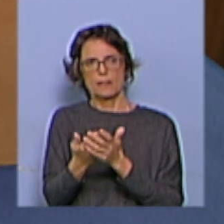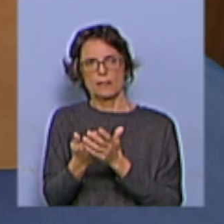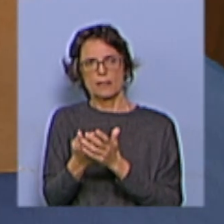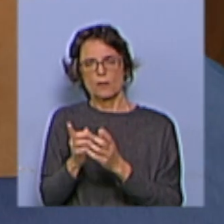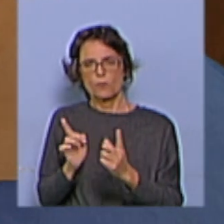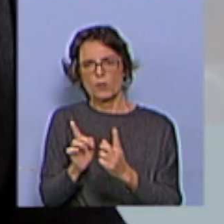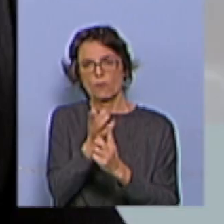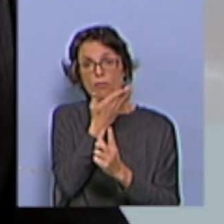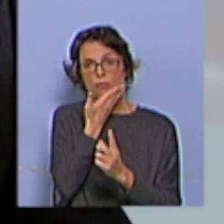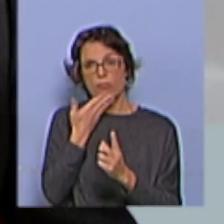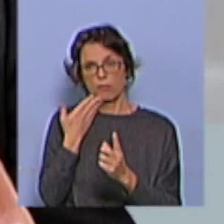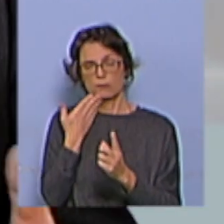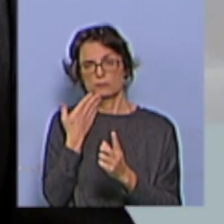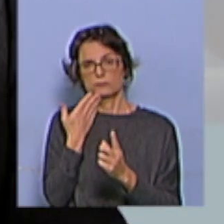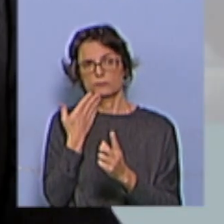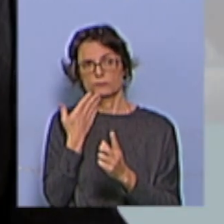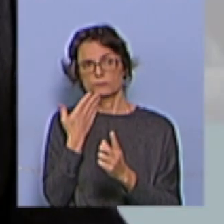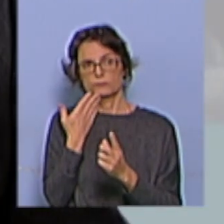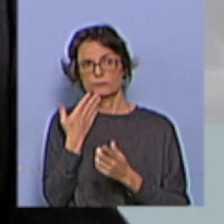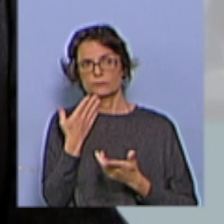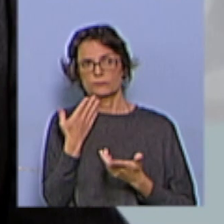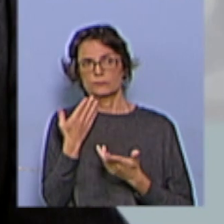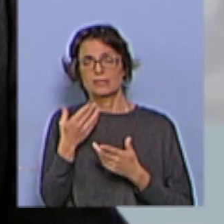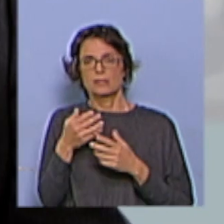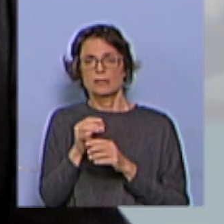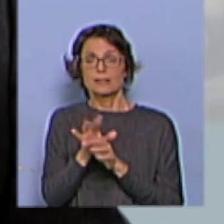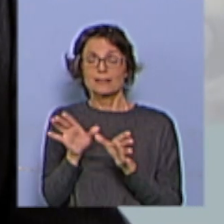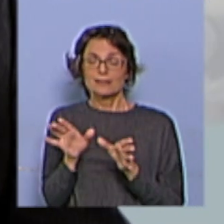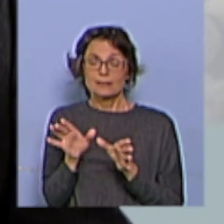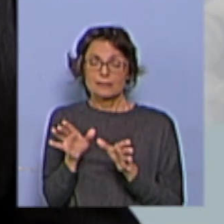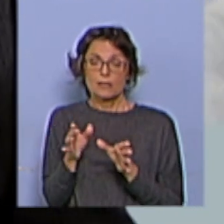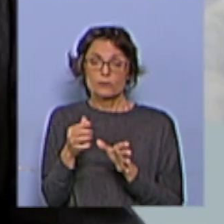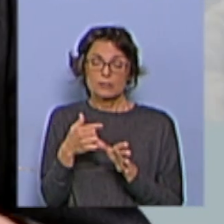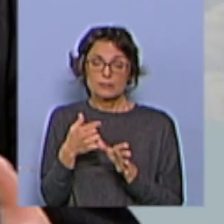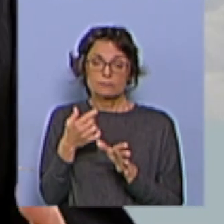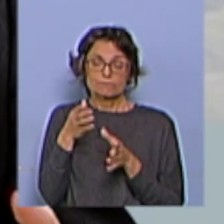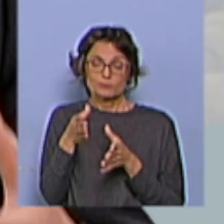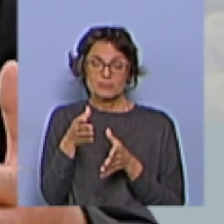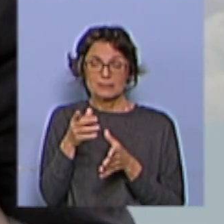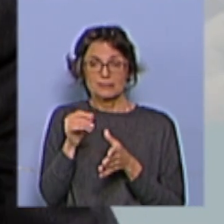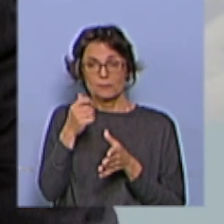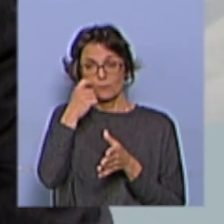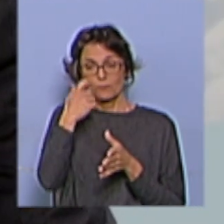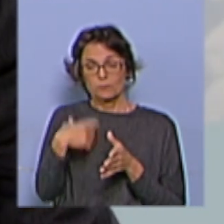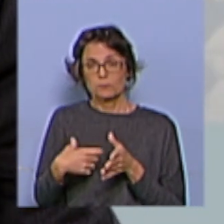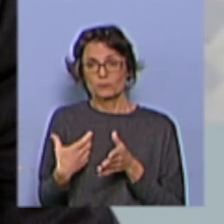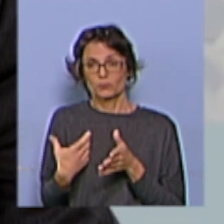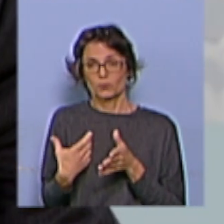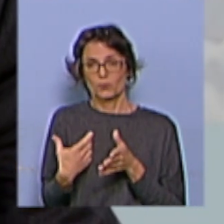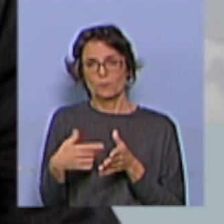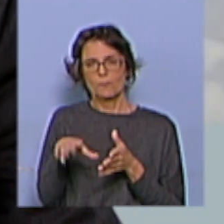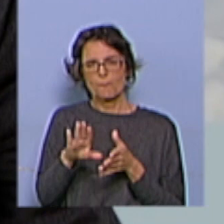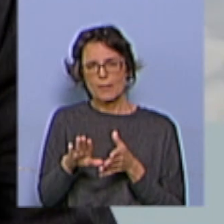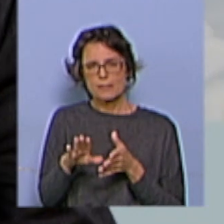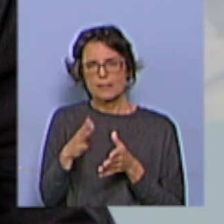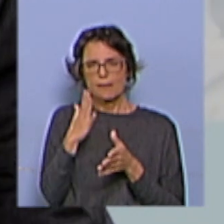ter mais a posição do corpo nestas coisas, de nos ajudar mutuamente, muito mais na reflexão,